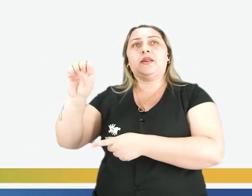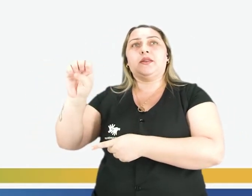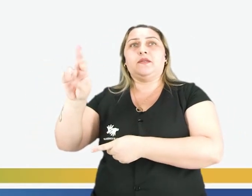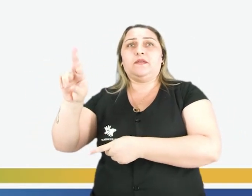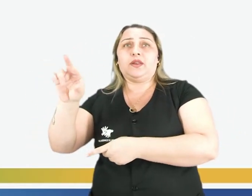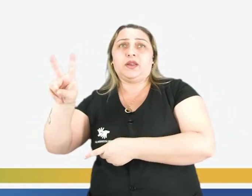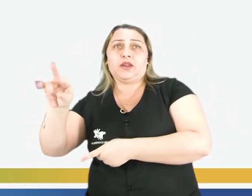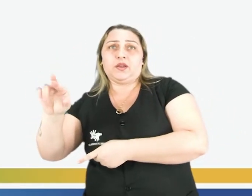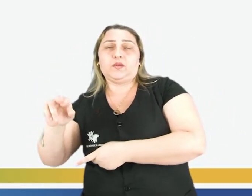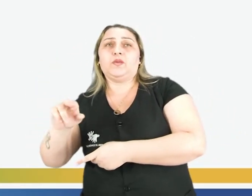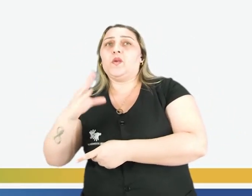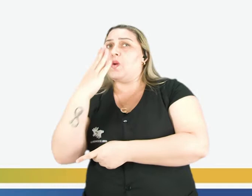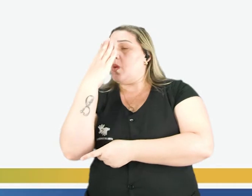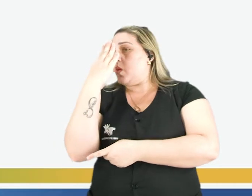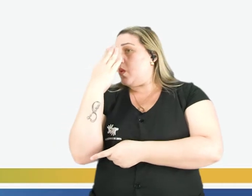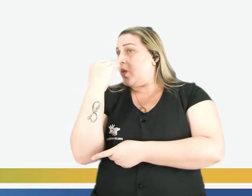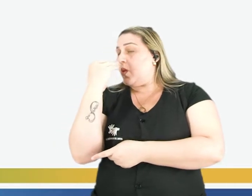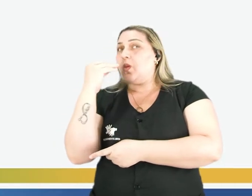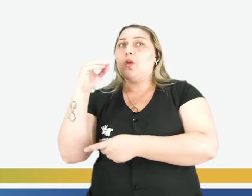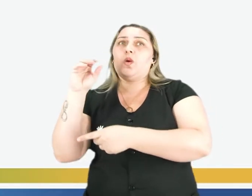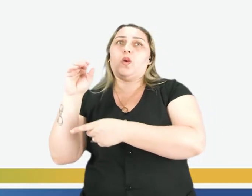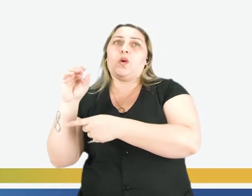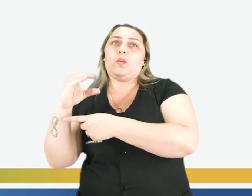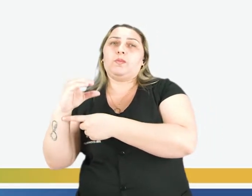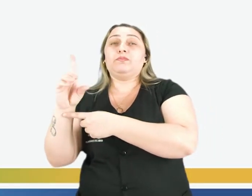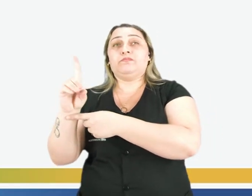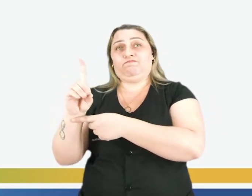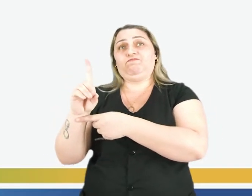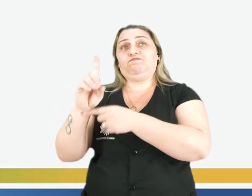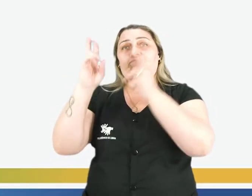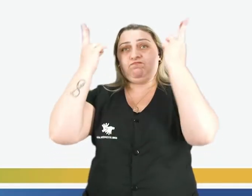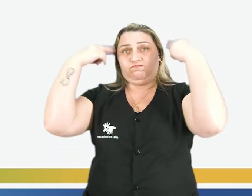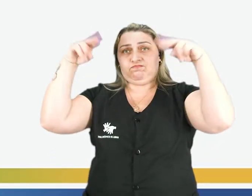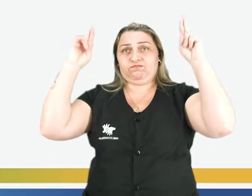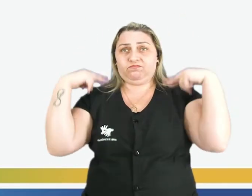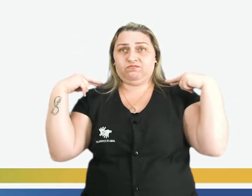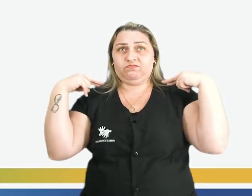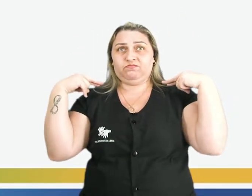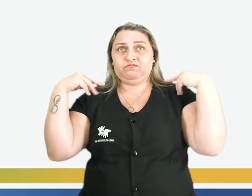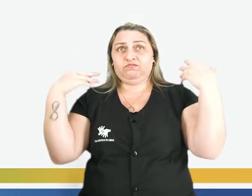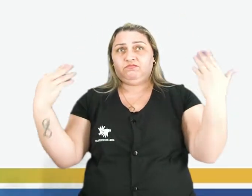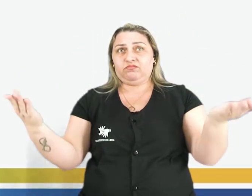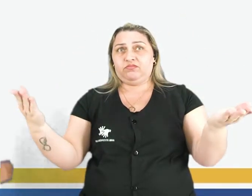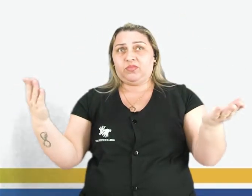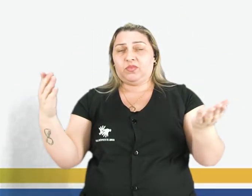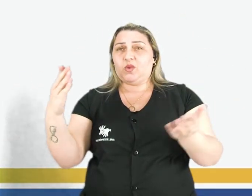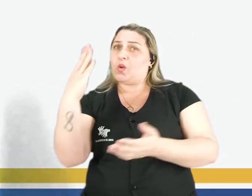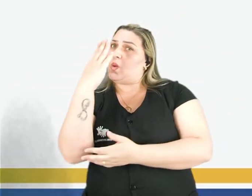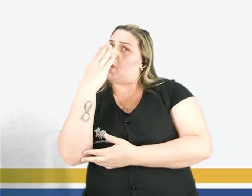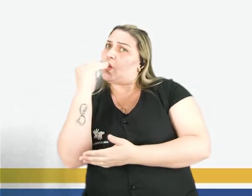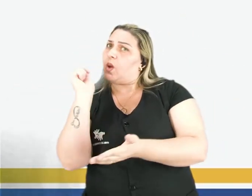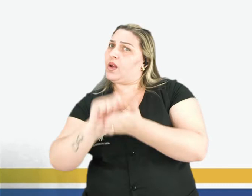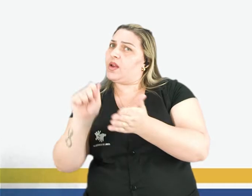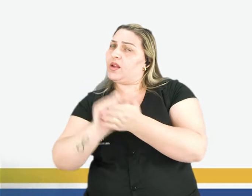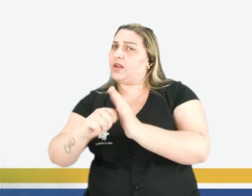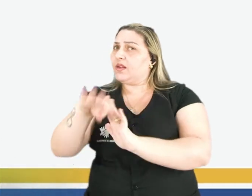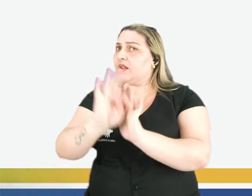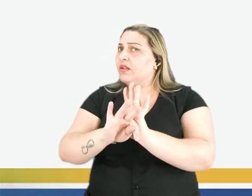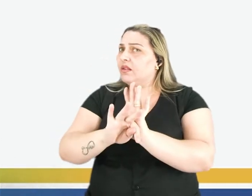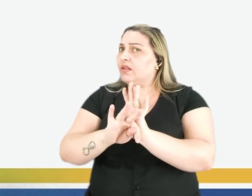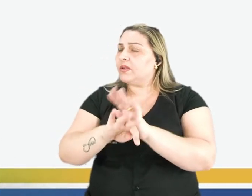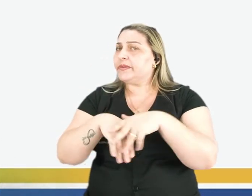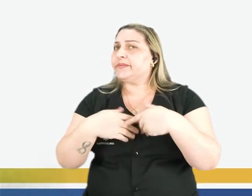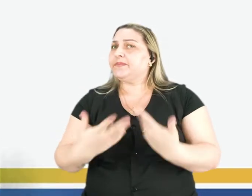José, o Lobo ou o Cordeiro? Será que é o Lobo? O Lobo escreveu o texto?